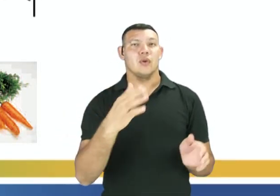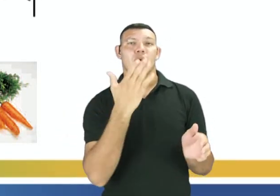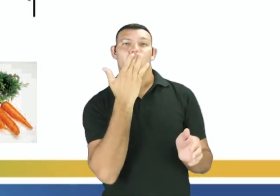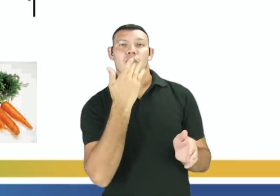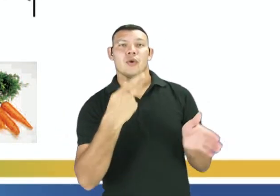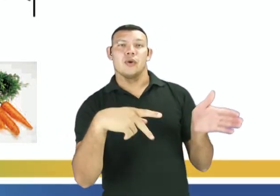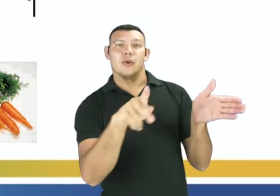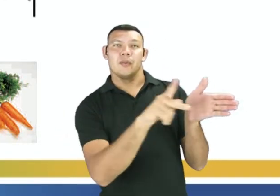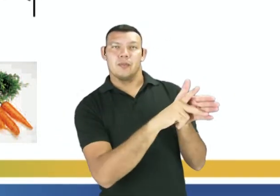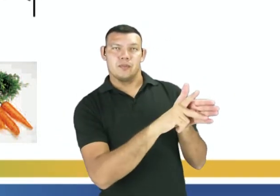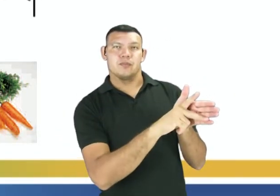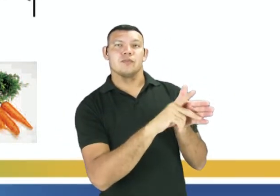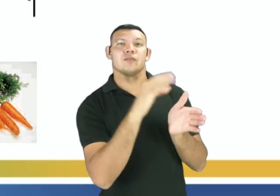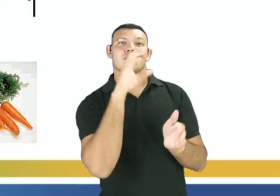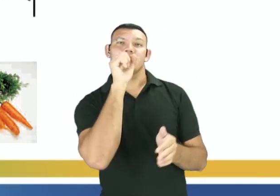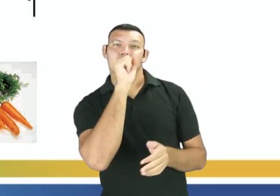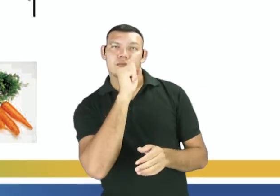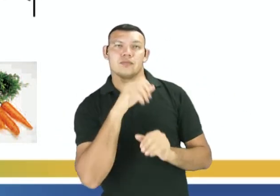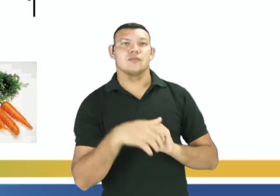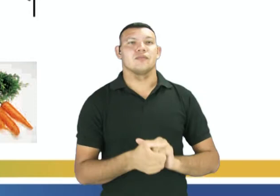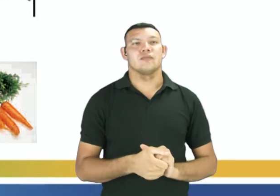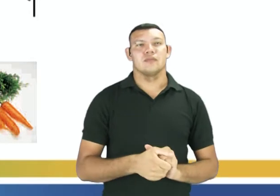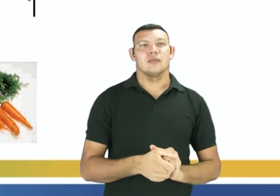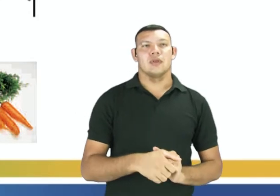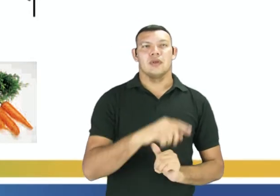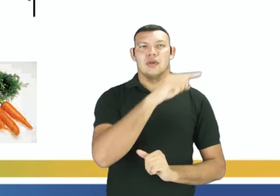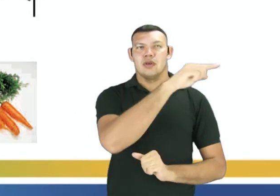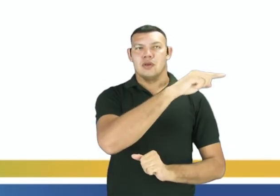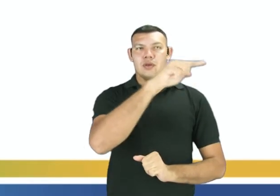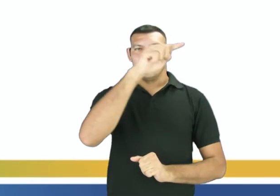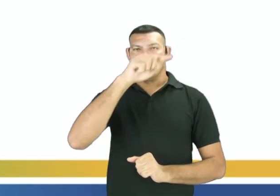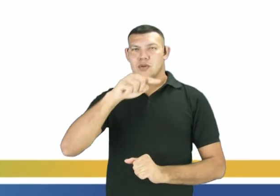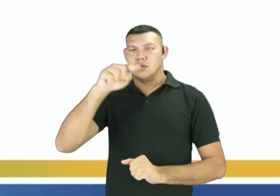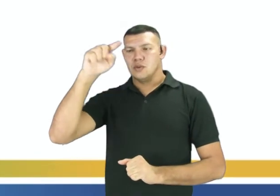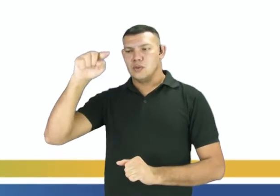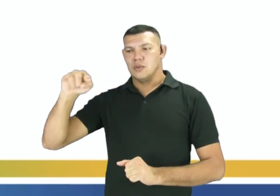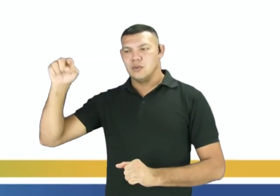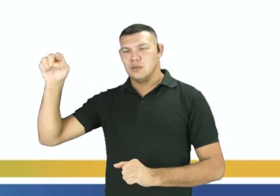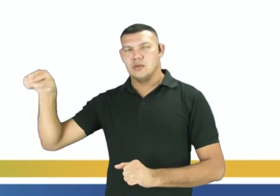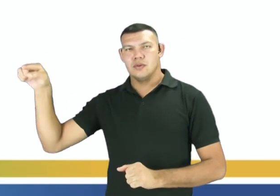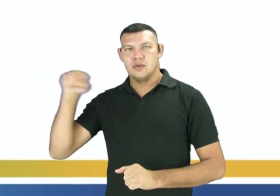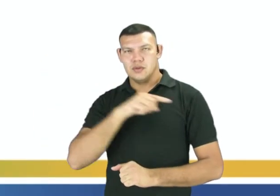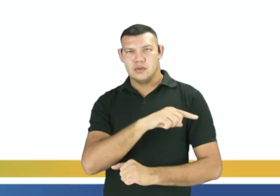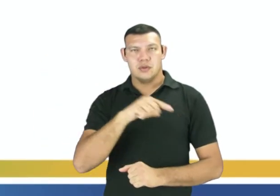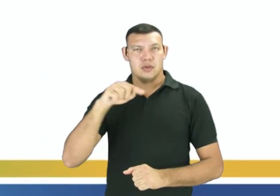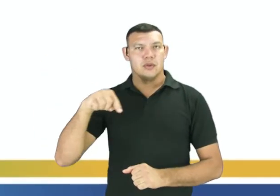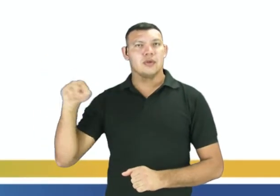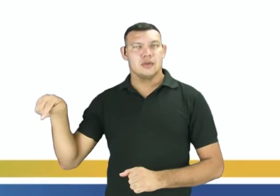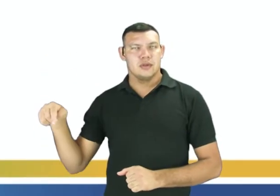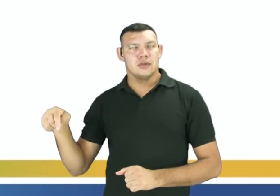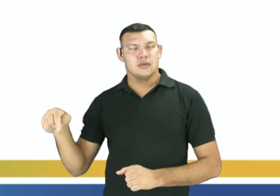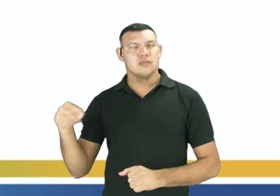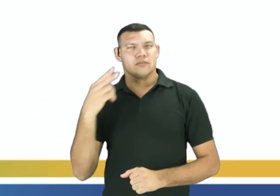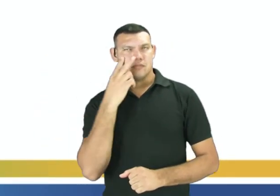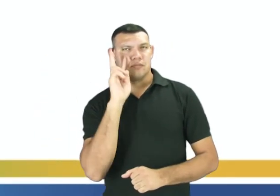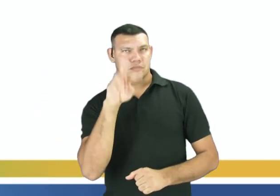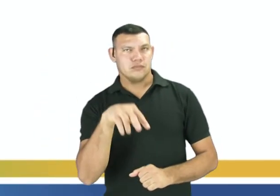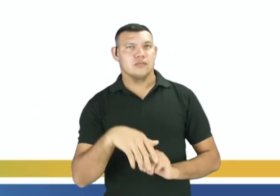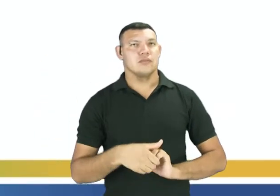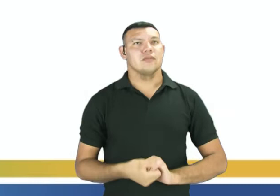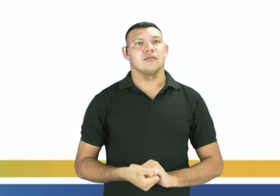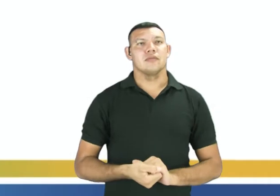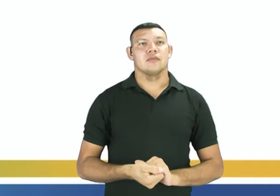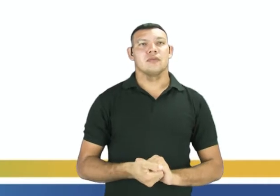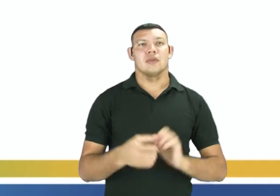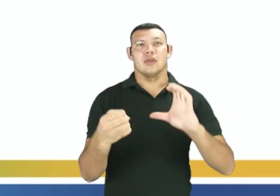ligação simples, dupla e simples, assim sucessivamente. Quanto às características gerais, continuando, dos